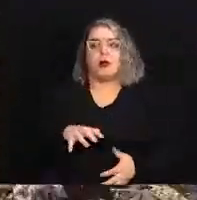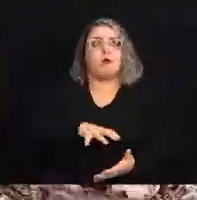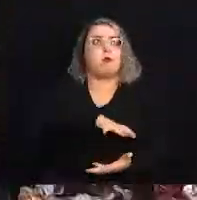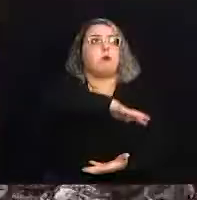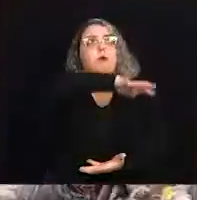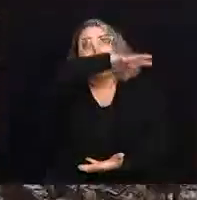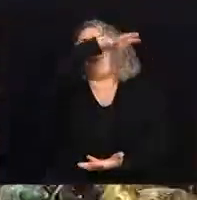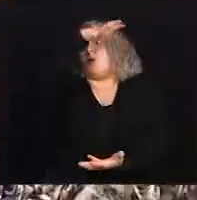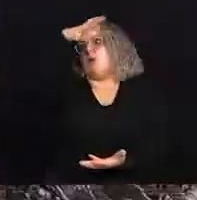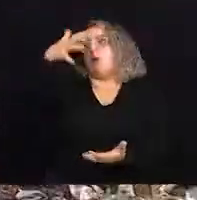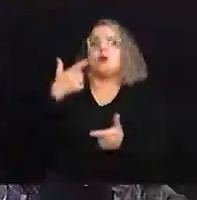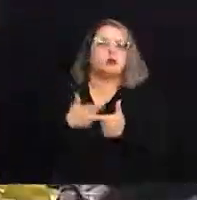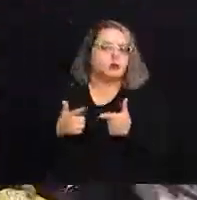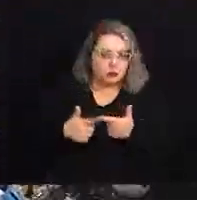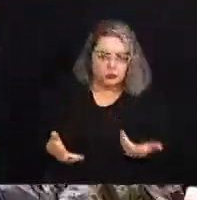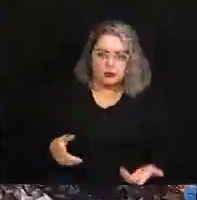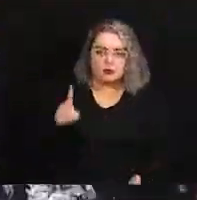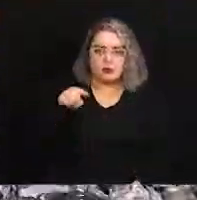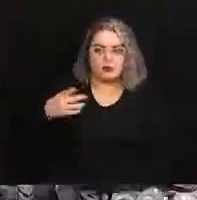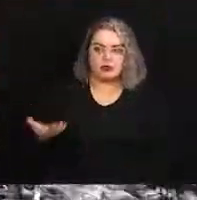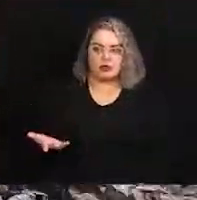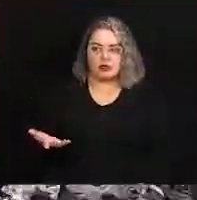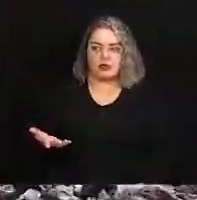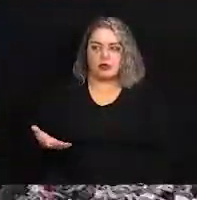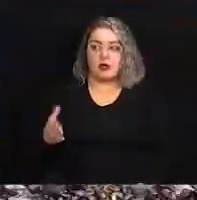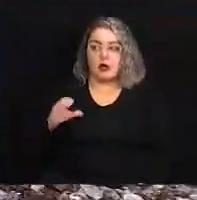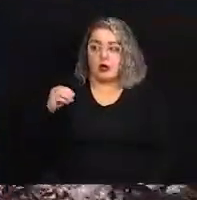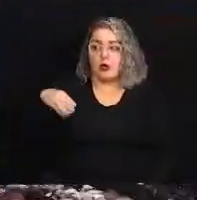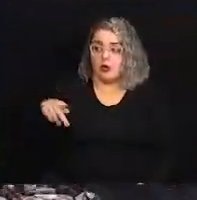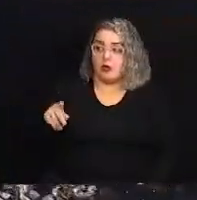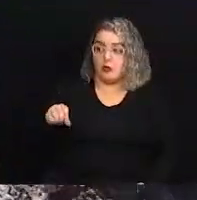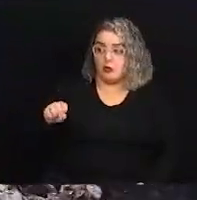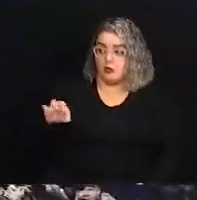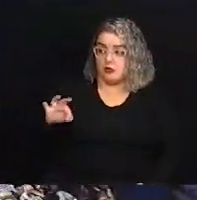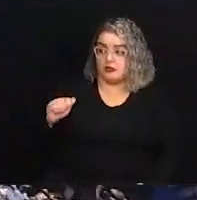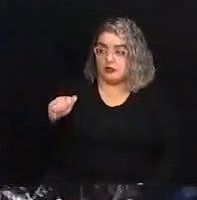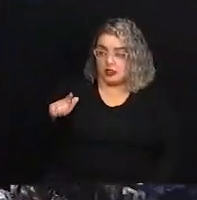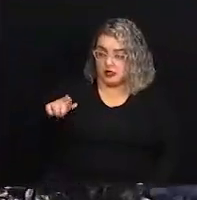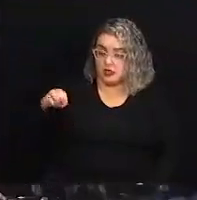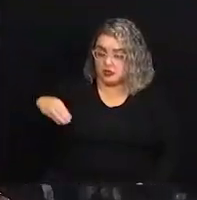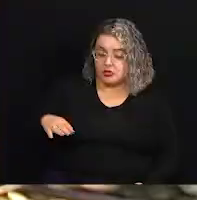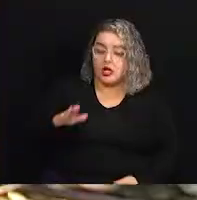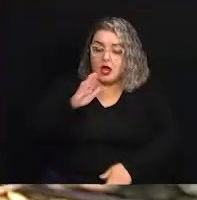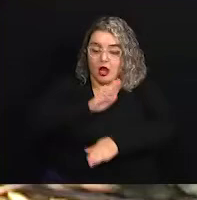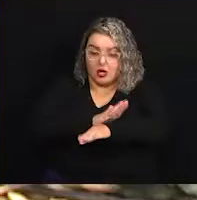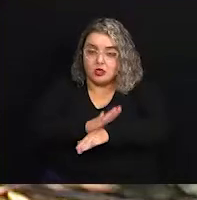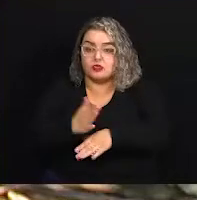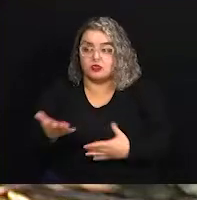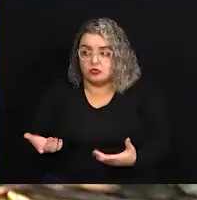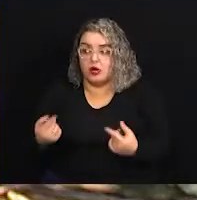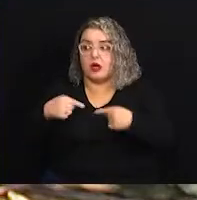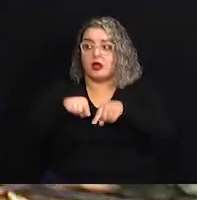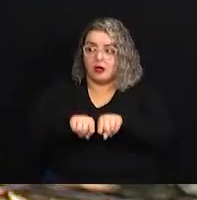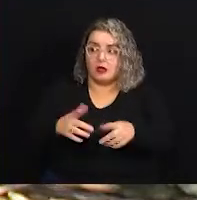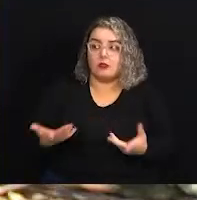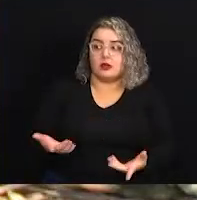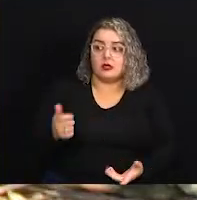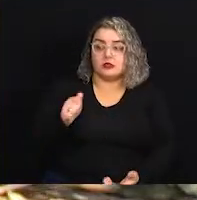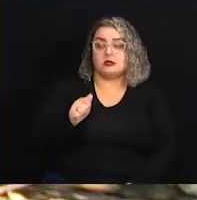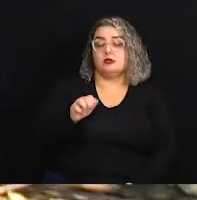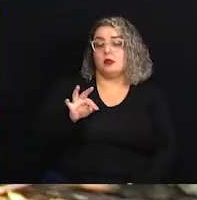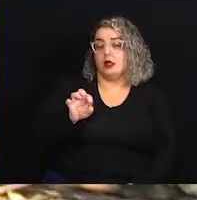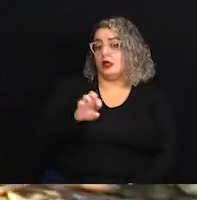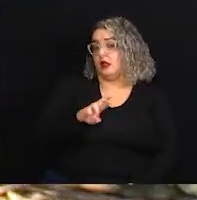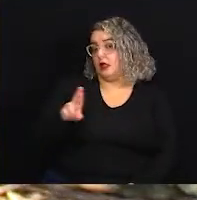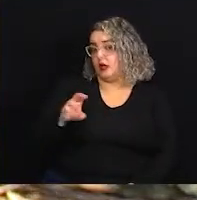o volume, o tamanho do problema que é. Então a compostagem é uma ferramenta que ajuda na otimização, é um parceiro